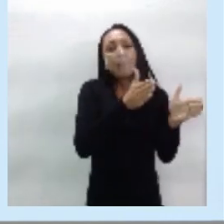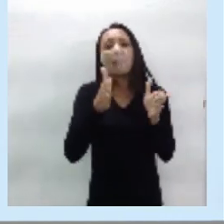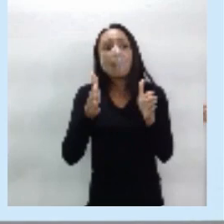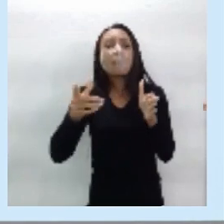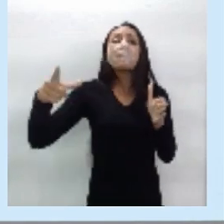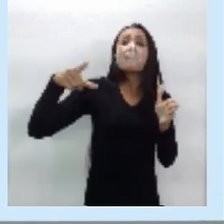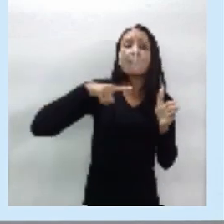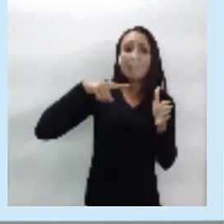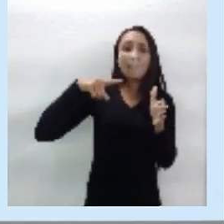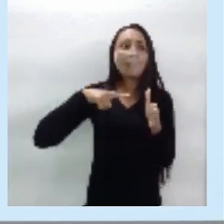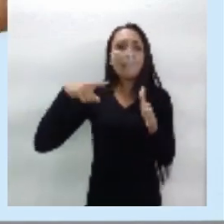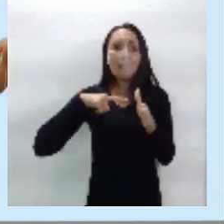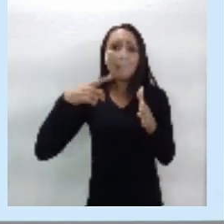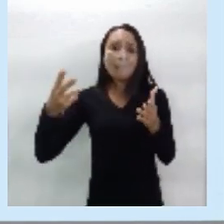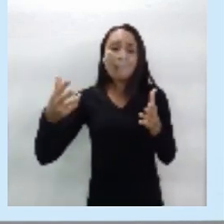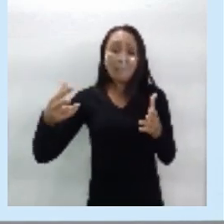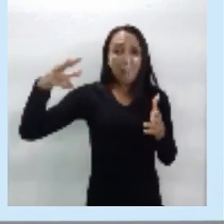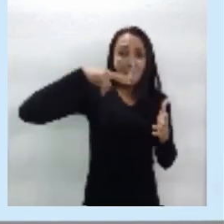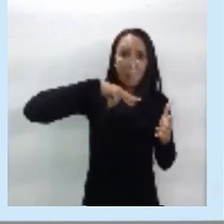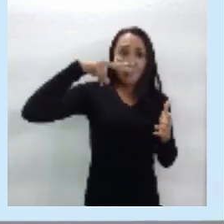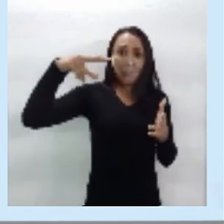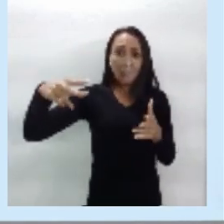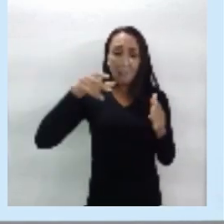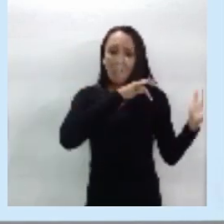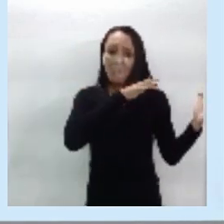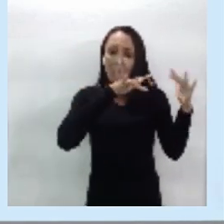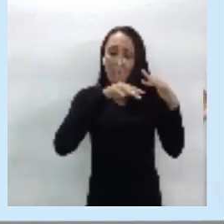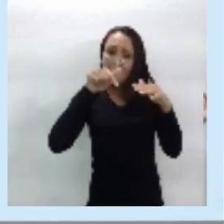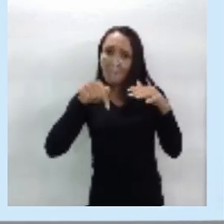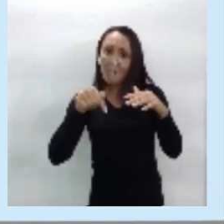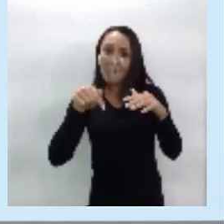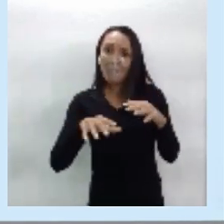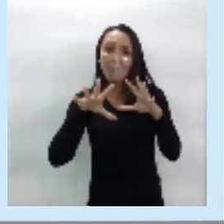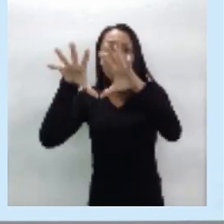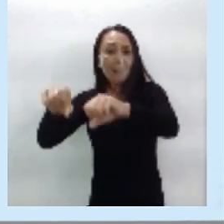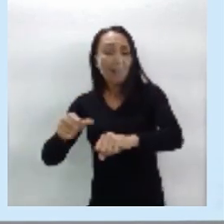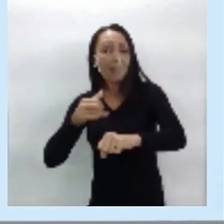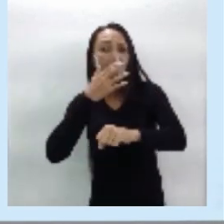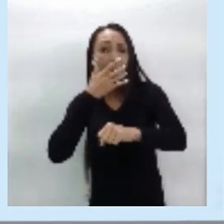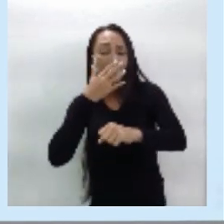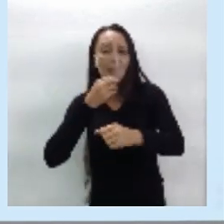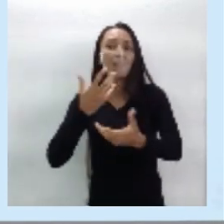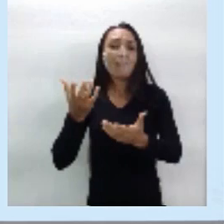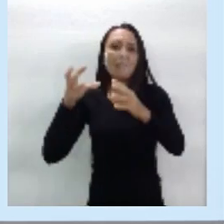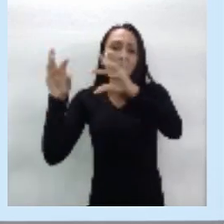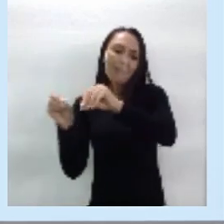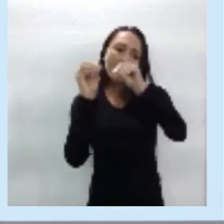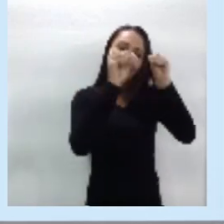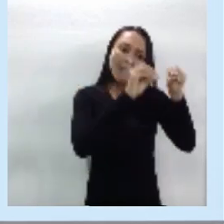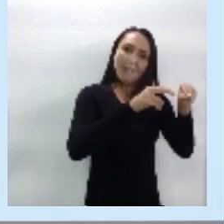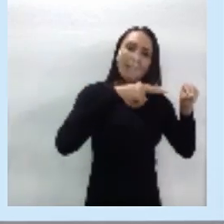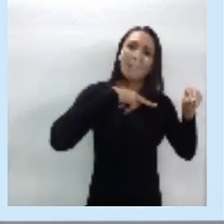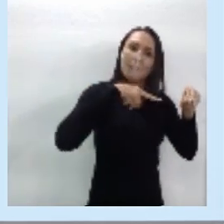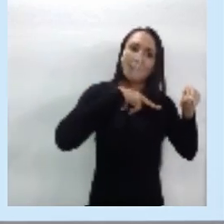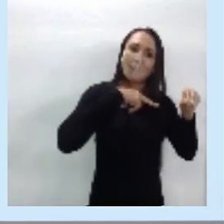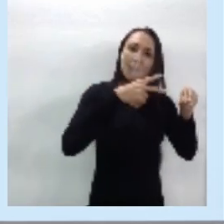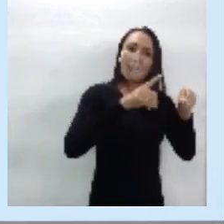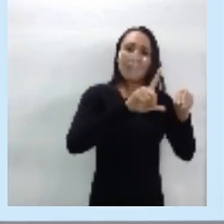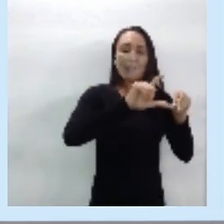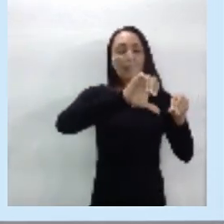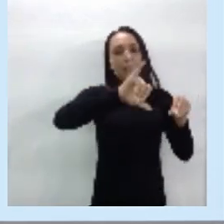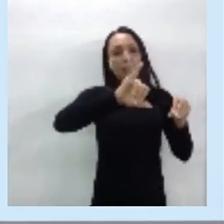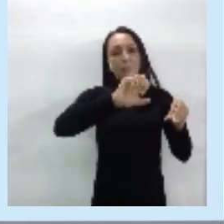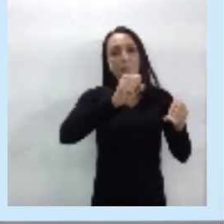eu tinha Portugal que vinha para cá, pegava o nosso açúcar, levava para onde? Levava para Lisboa. Então esse